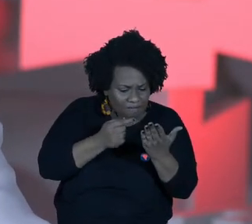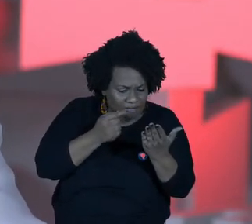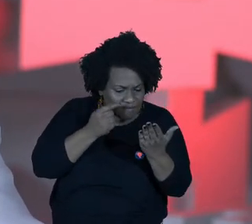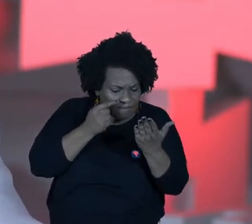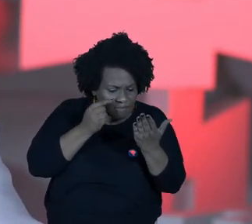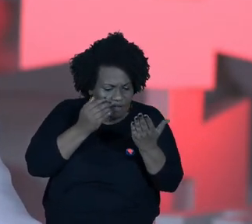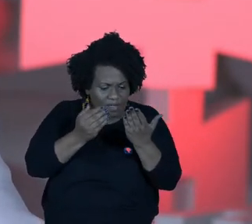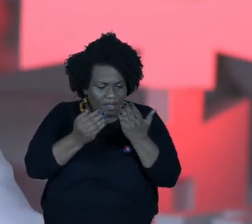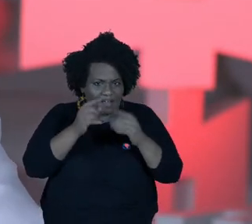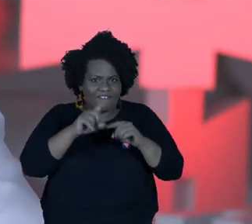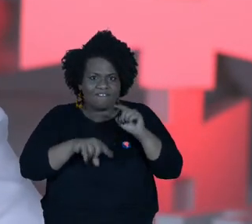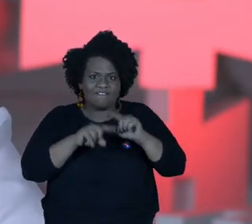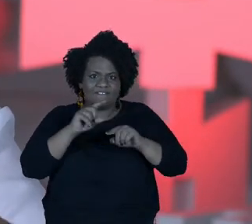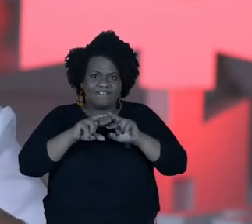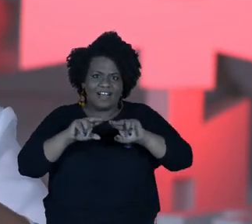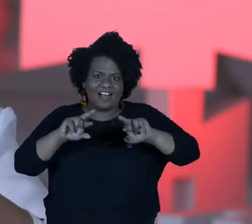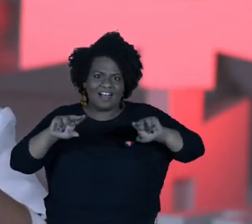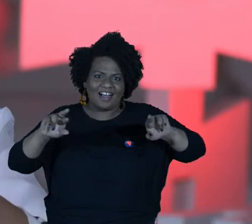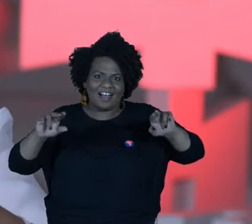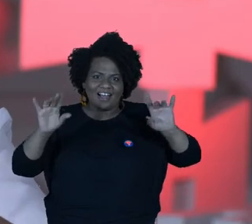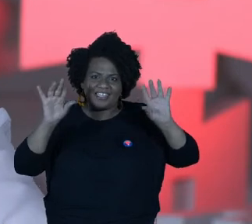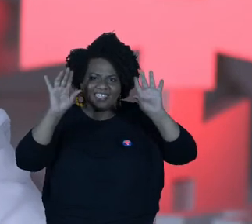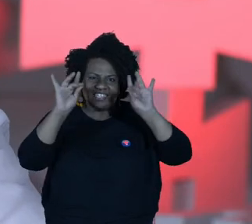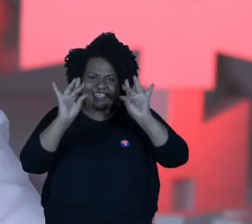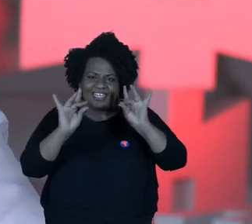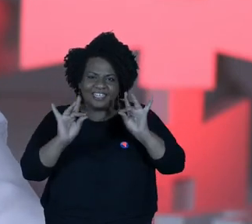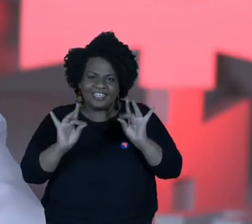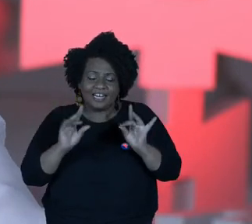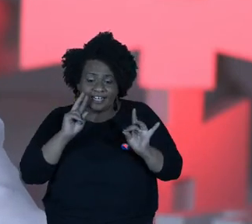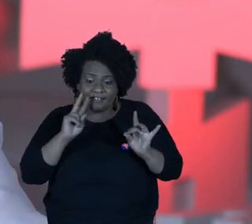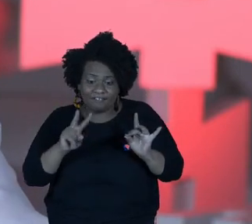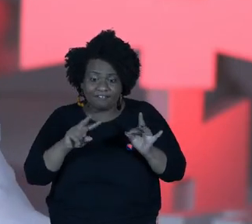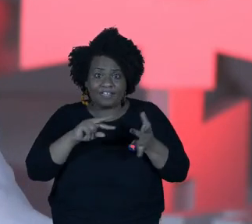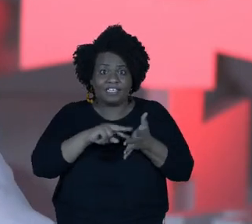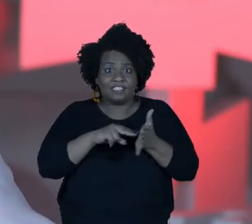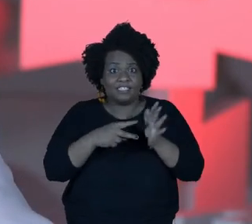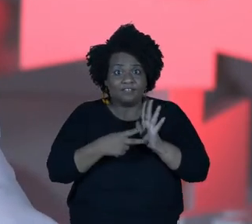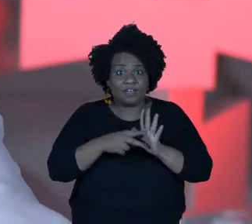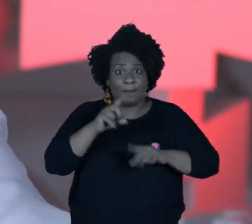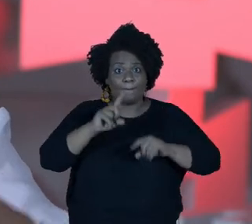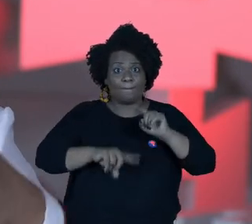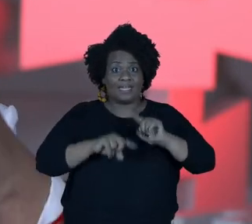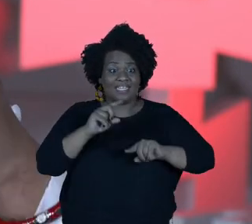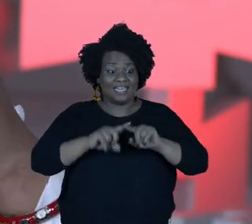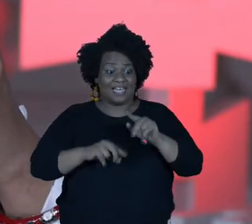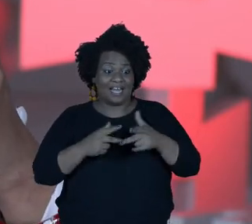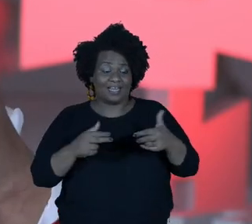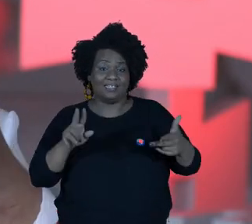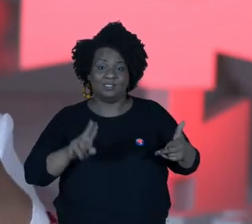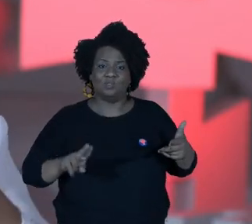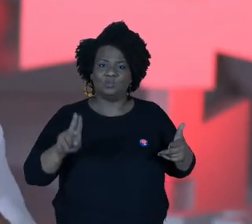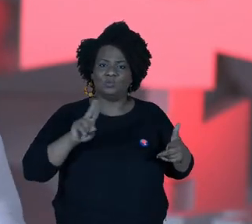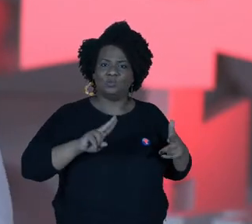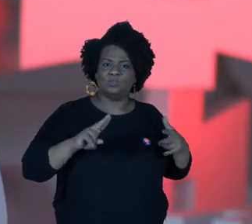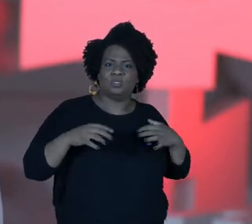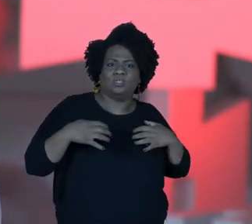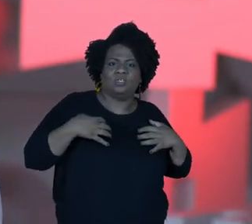material, a significação dos materiais utilizados, a contorção